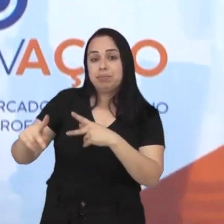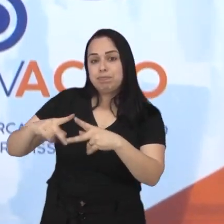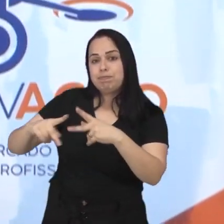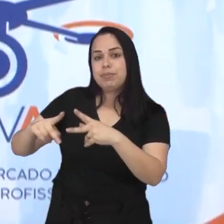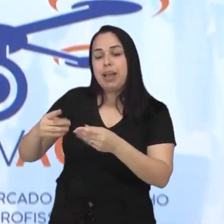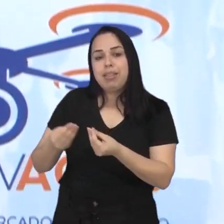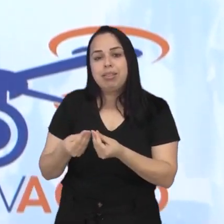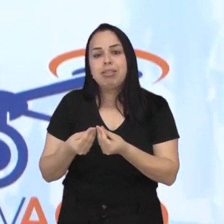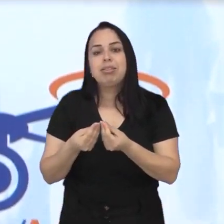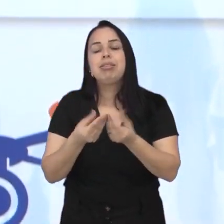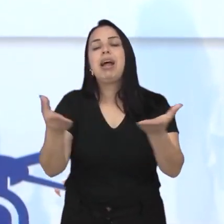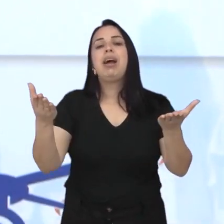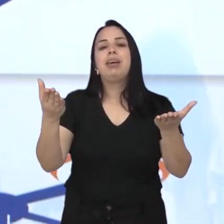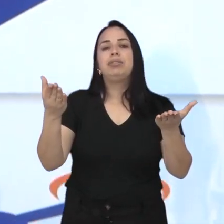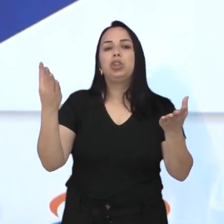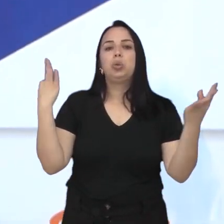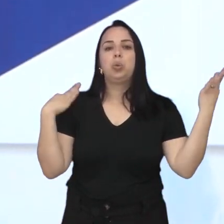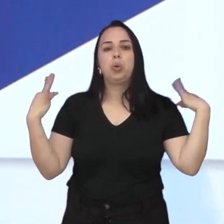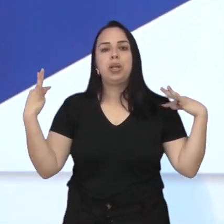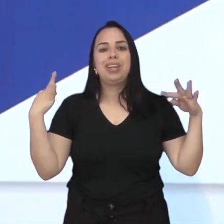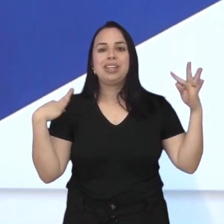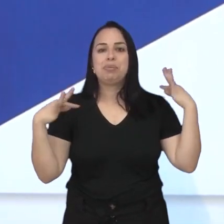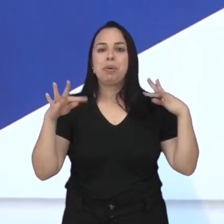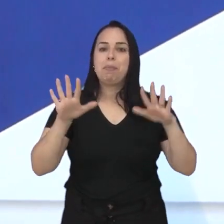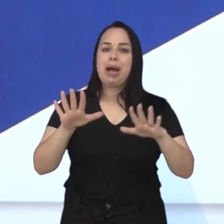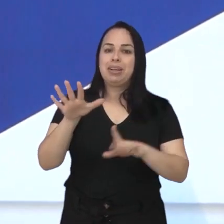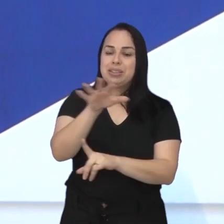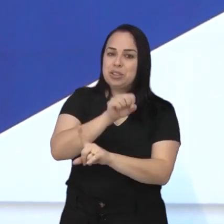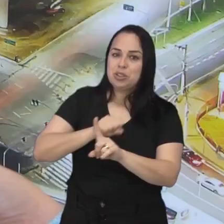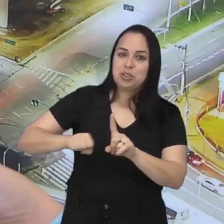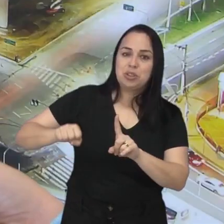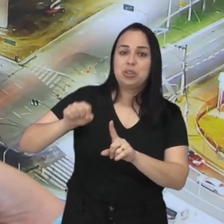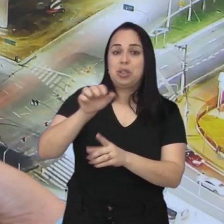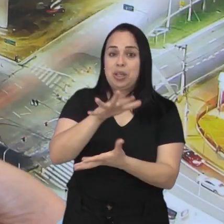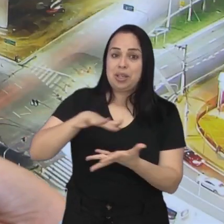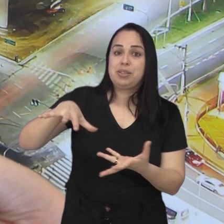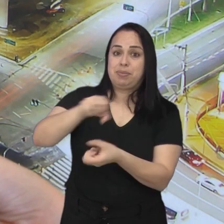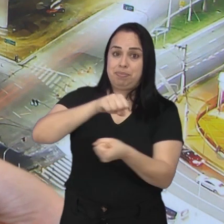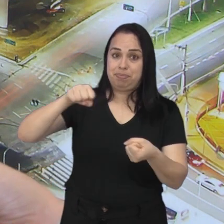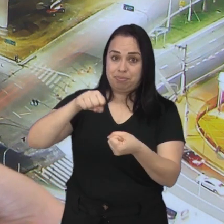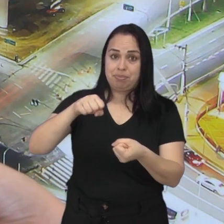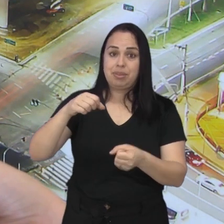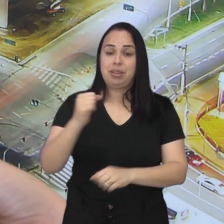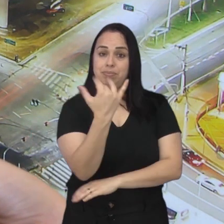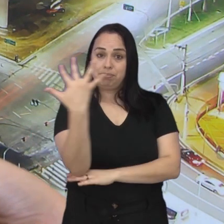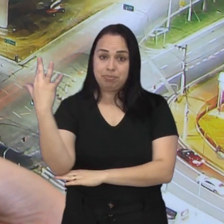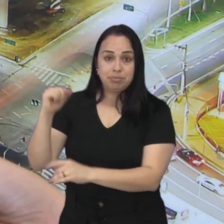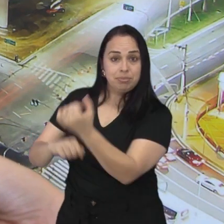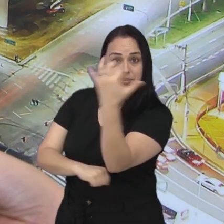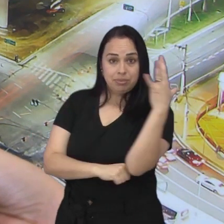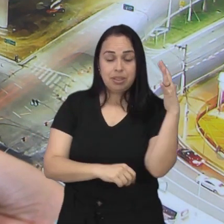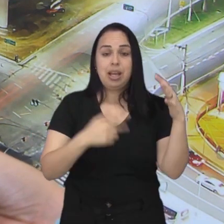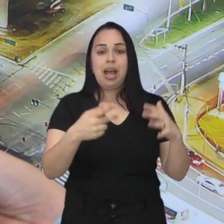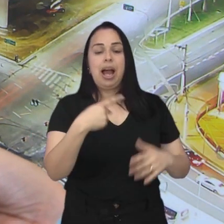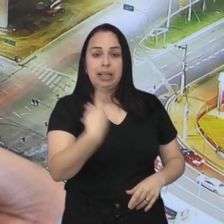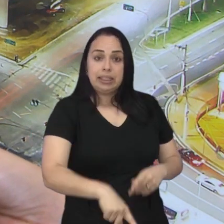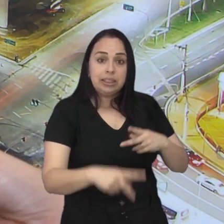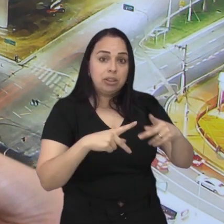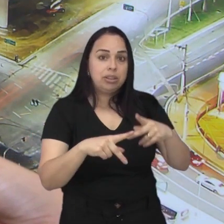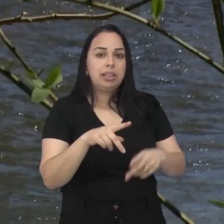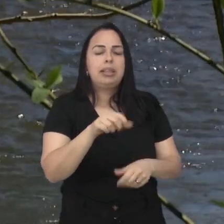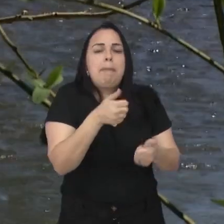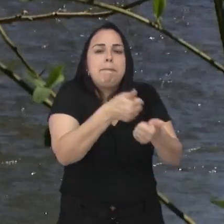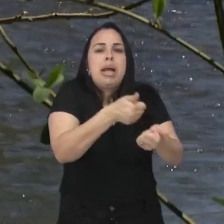cidade também oferece atrativos de turismo ecológico. São José dos Campos tem esse diferencial. Nós temos São